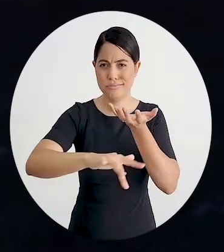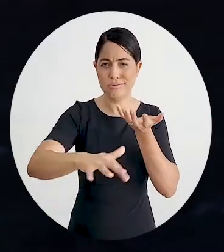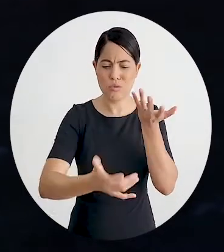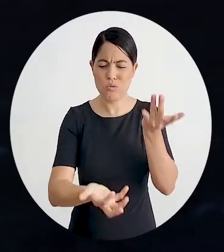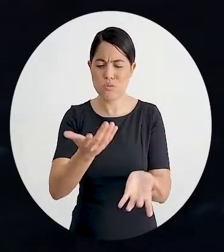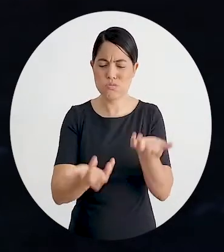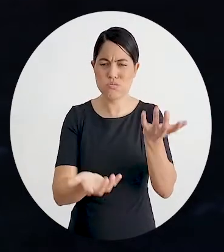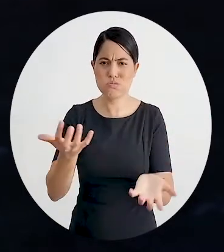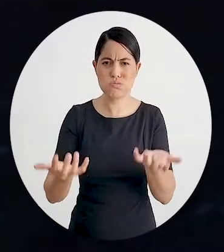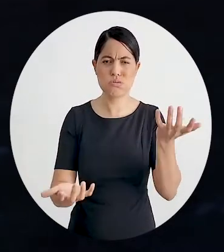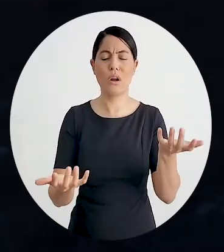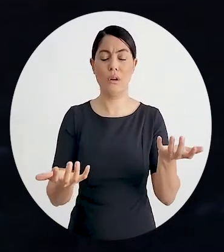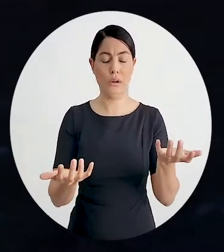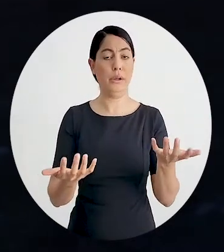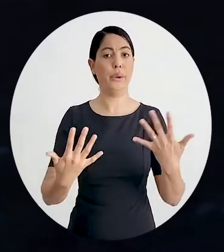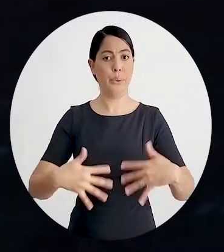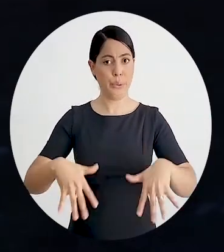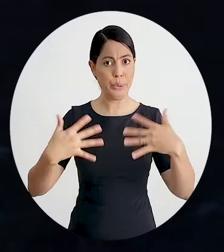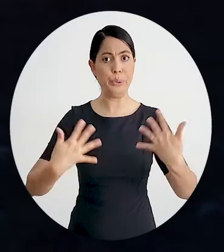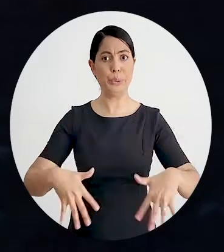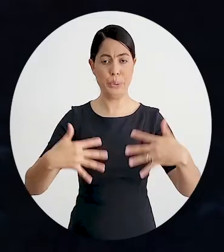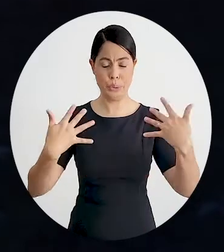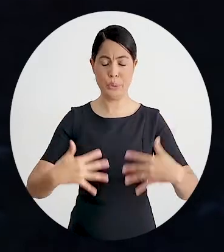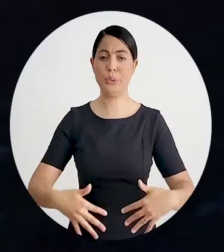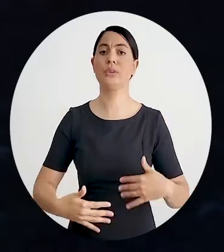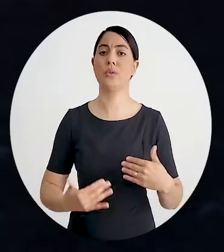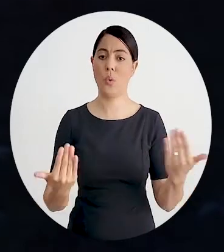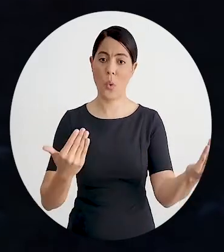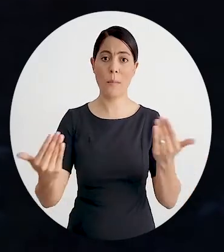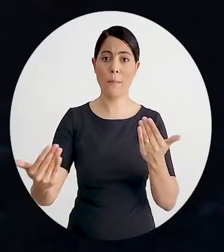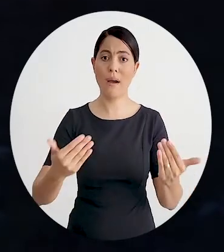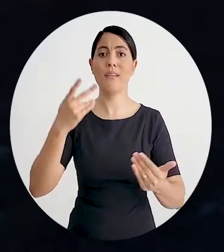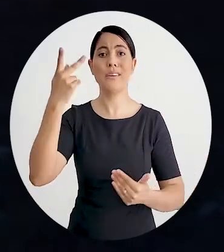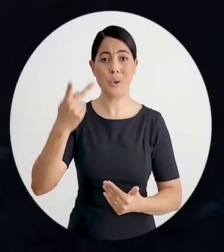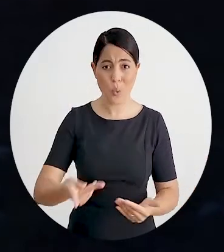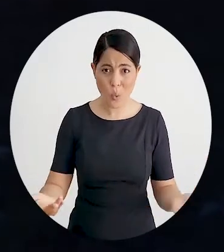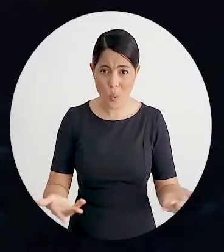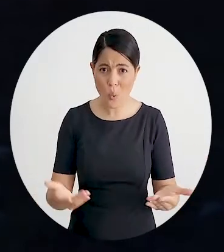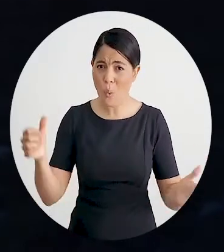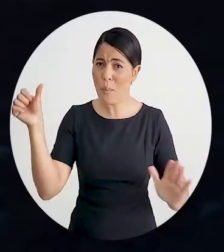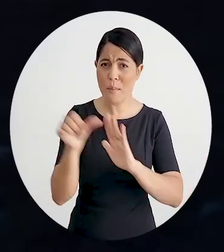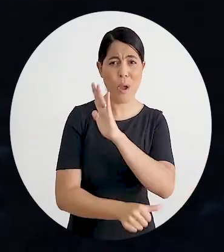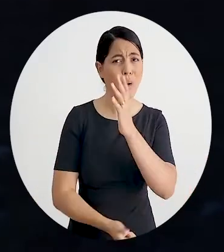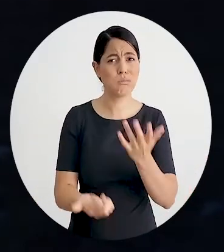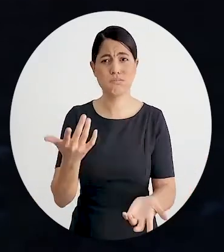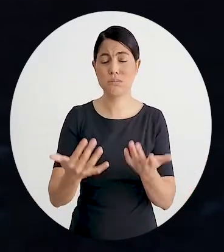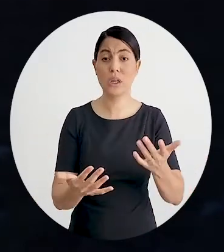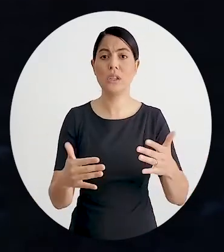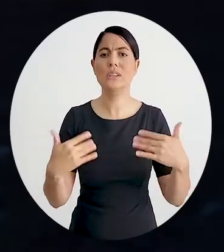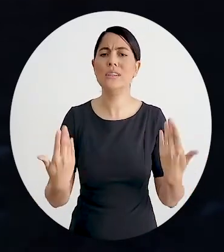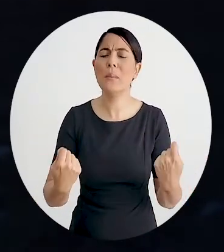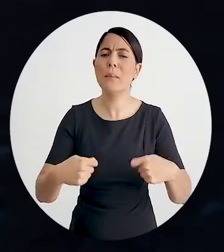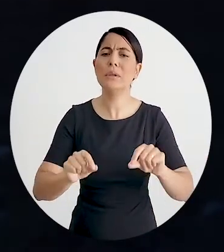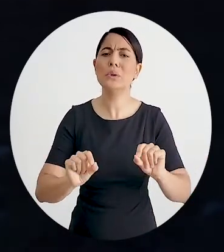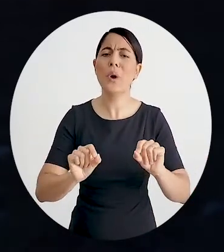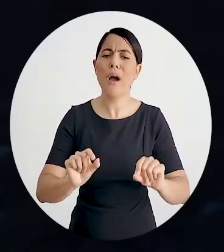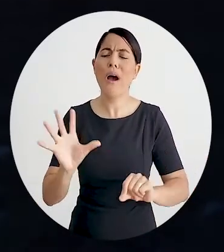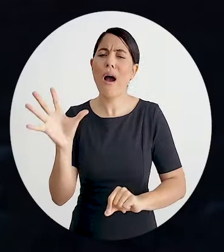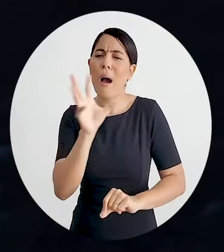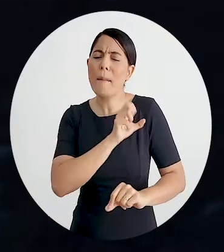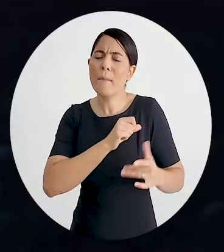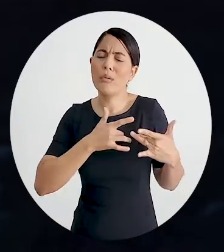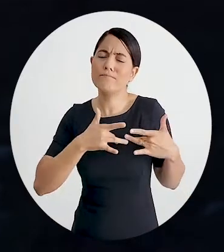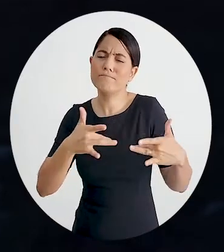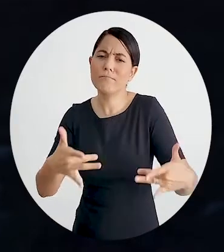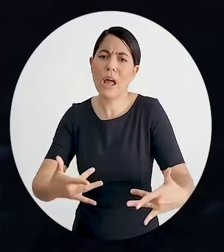dos maiores da história do nosso estado e não só do Pantanal Mato Grossense. Portanto, esse é um gesto de amor, é um gesto de carinho, é um gesto